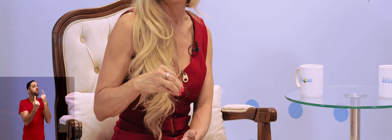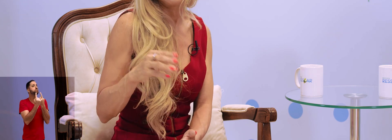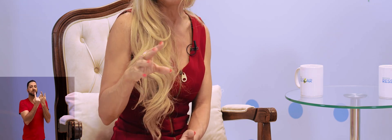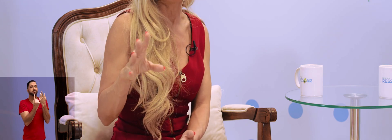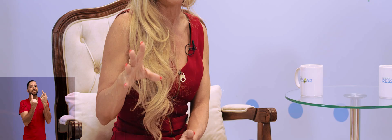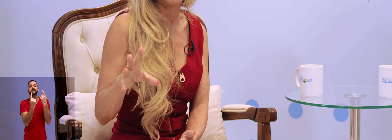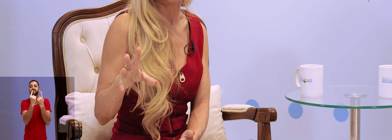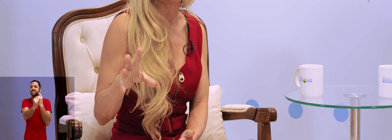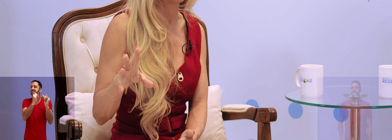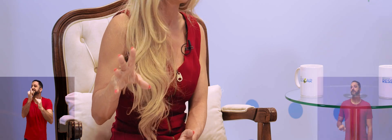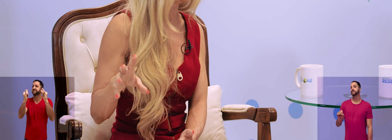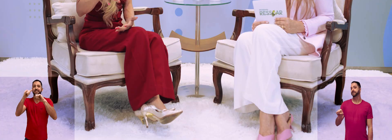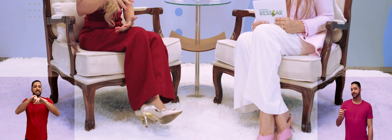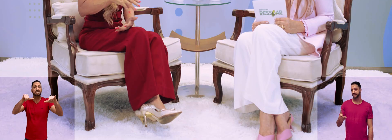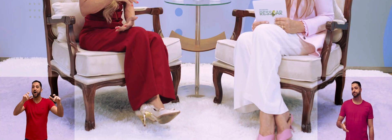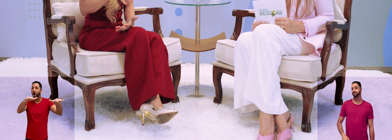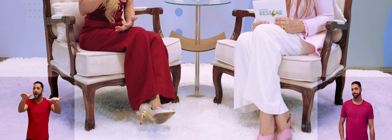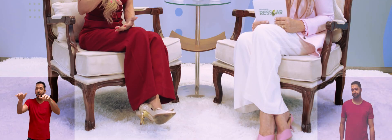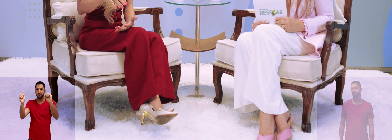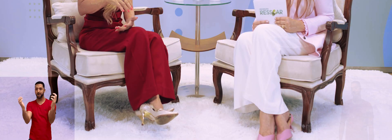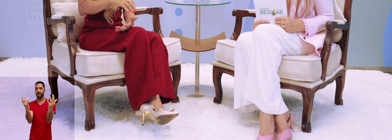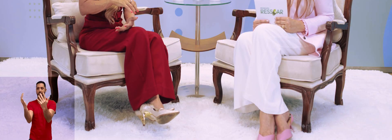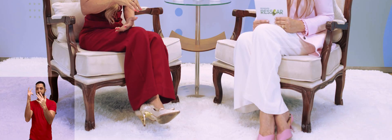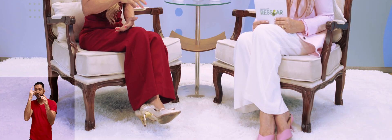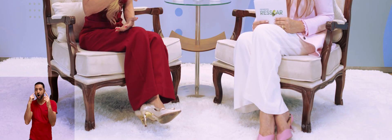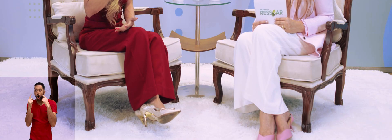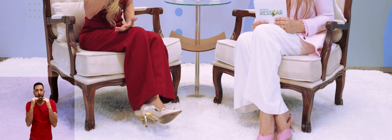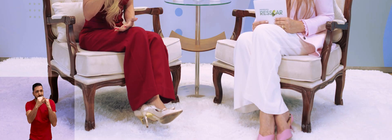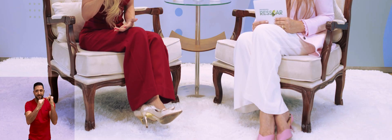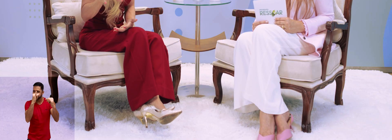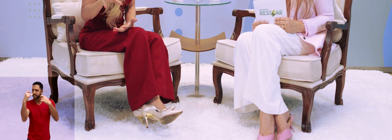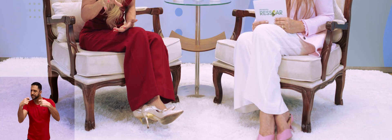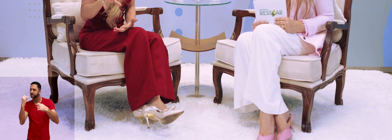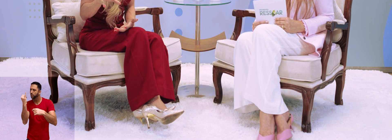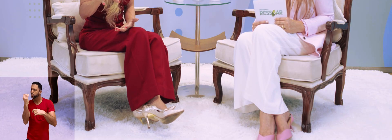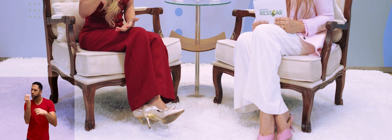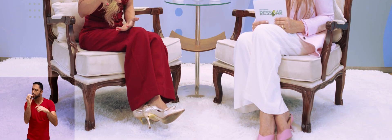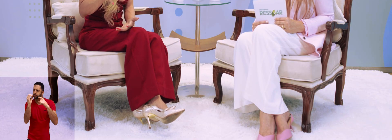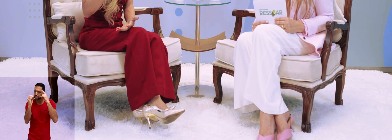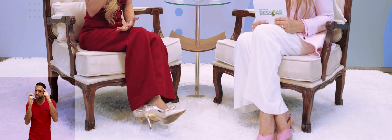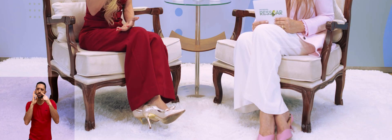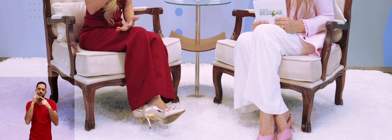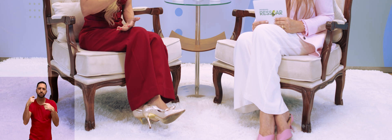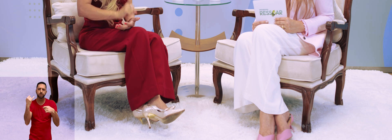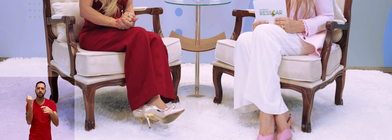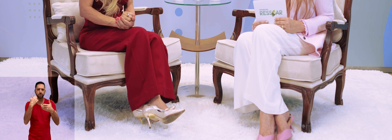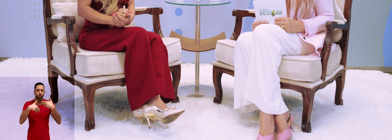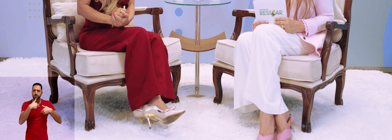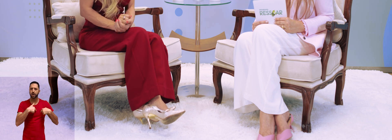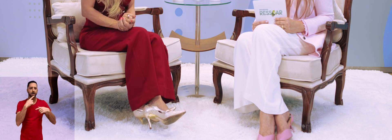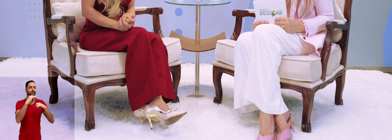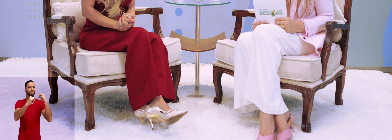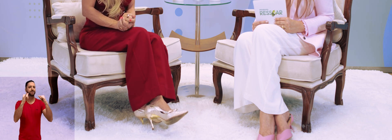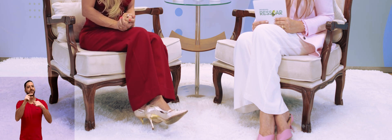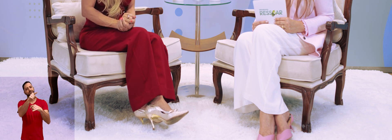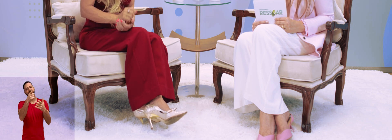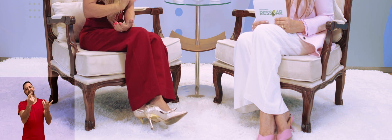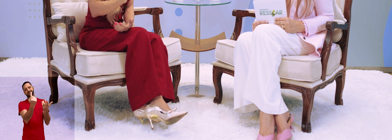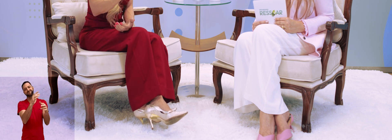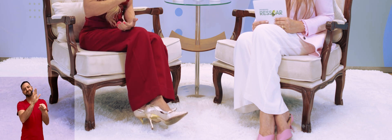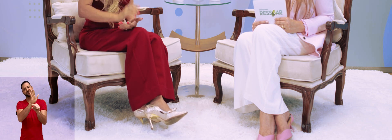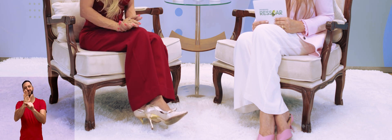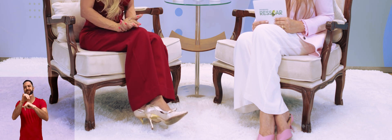só não faz verão, né? Sim. Nós precisamos de milhões de andorinhas, e você é uma das nossas andorinhas que está